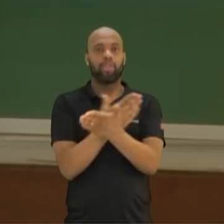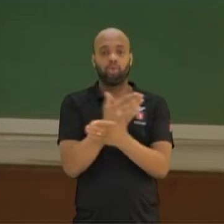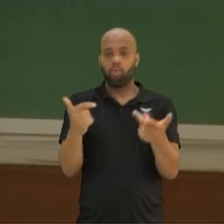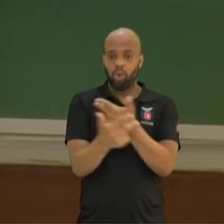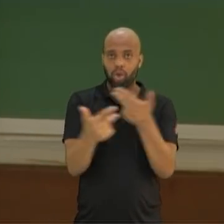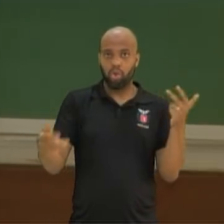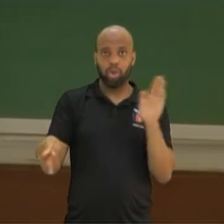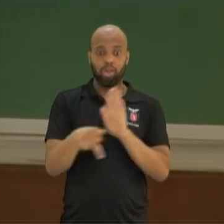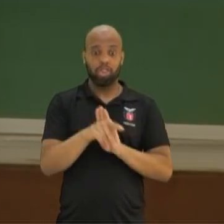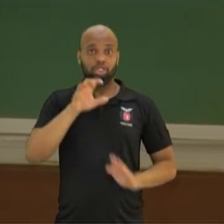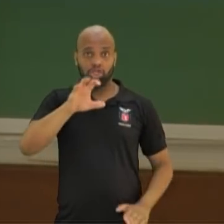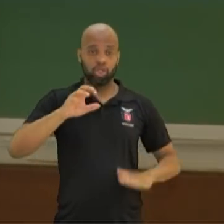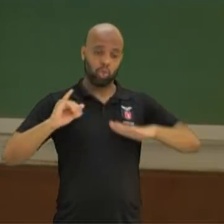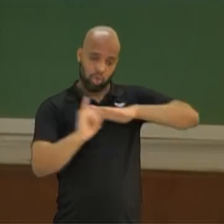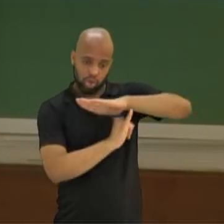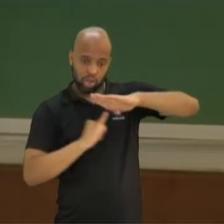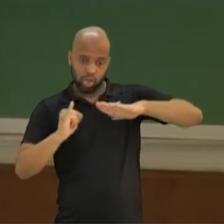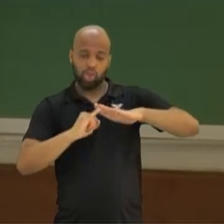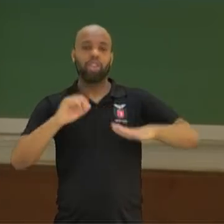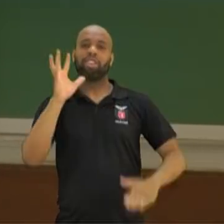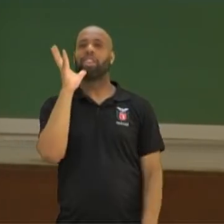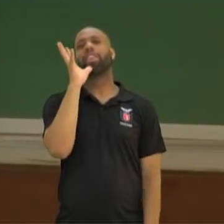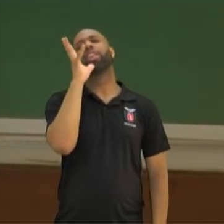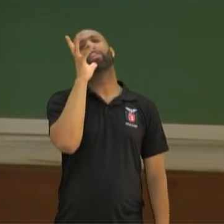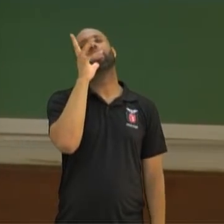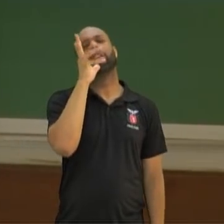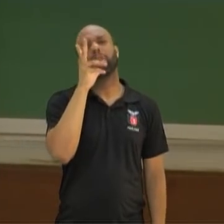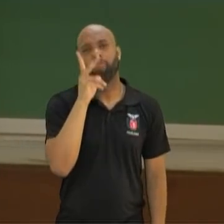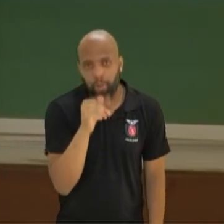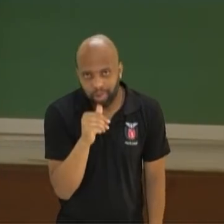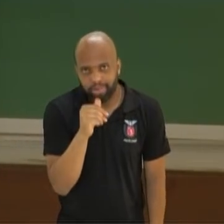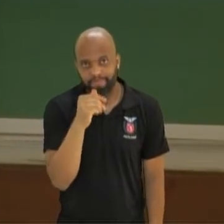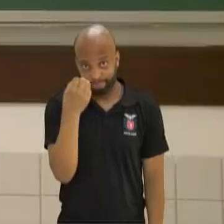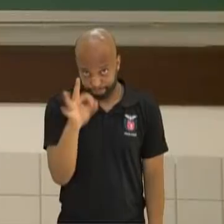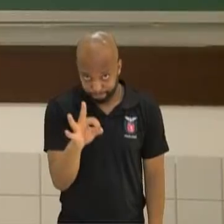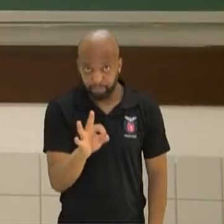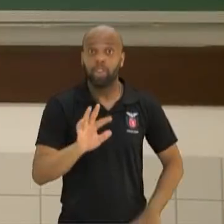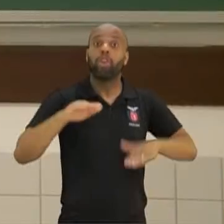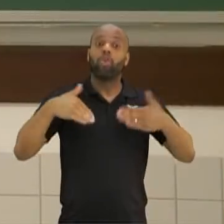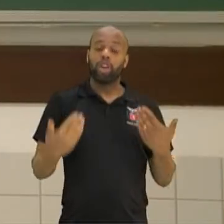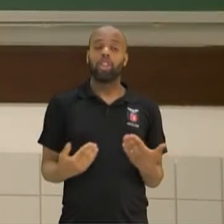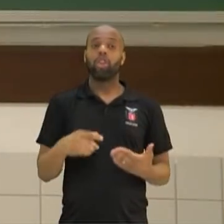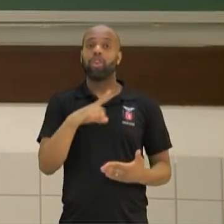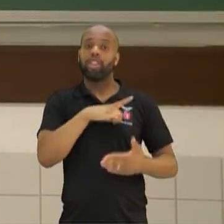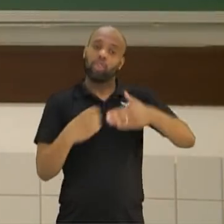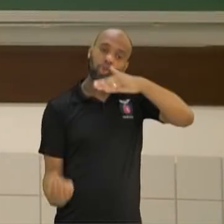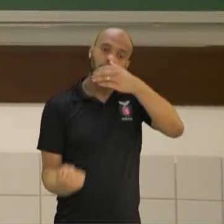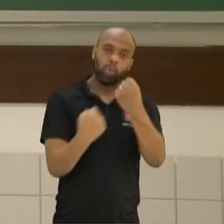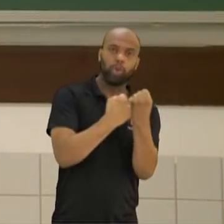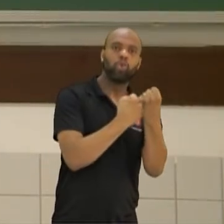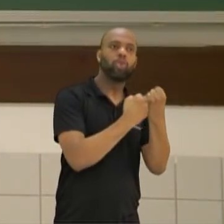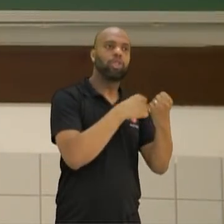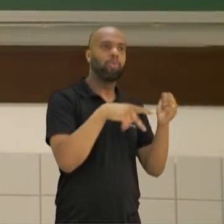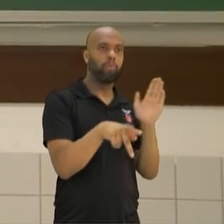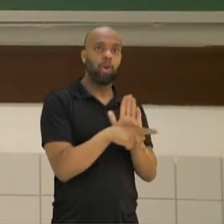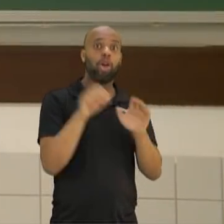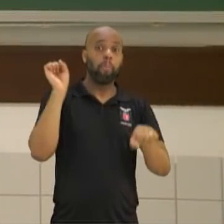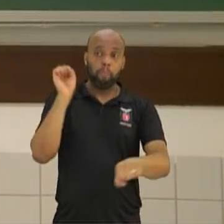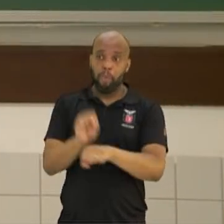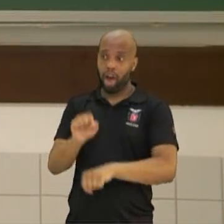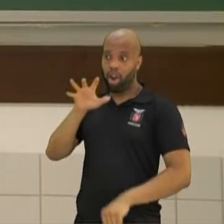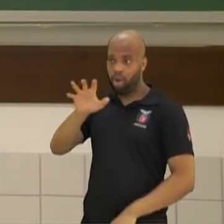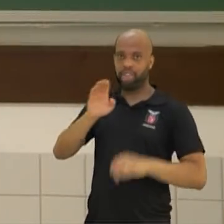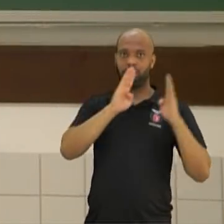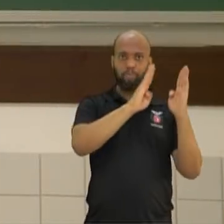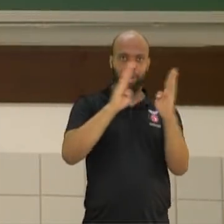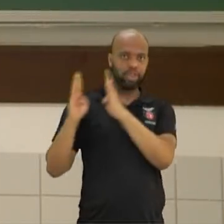deste nível industrializado, a demora então era inegável. Com a substituição de importação, o que se fez?